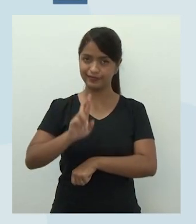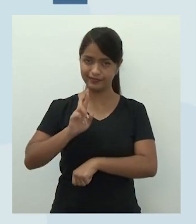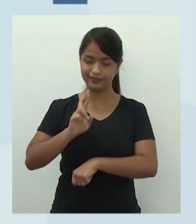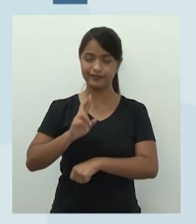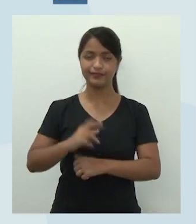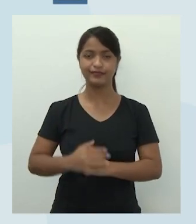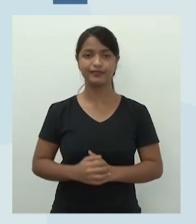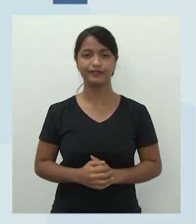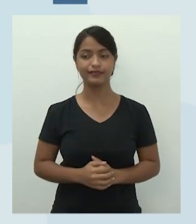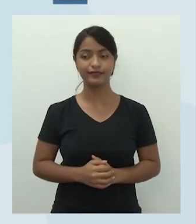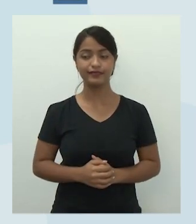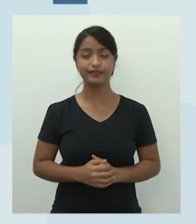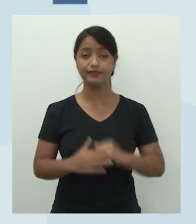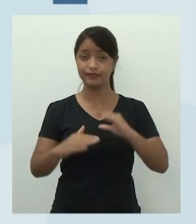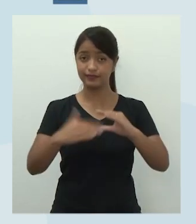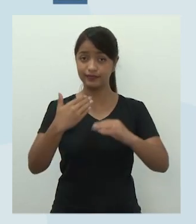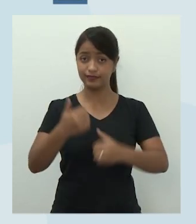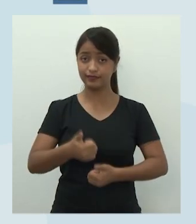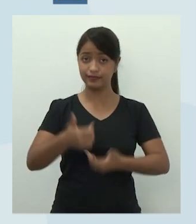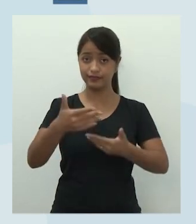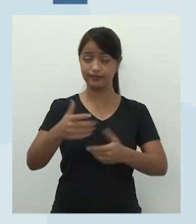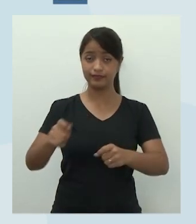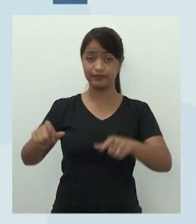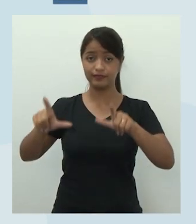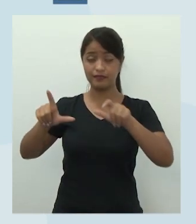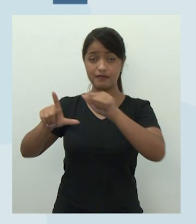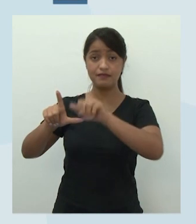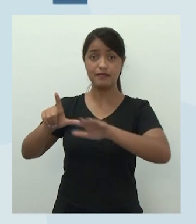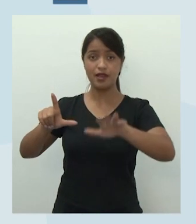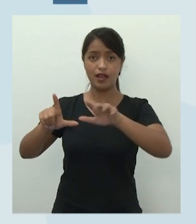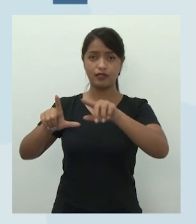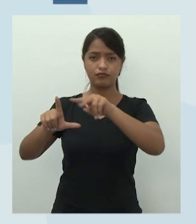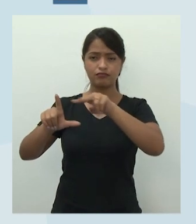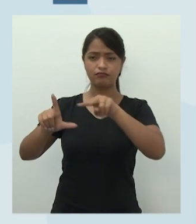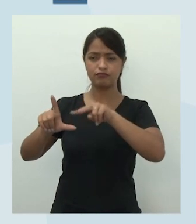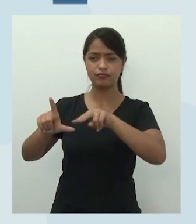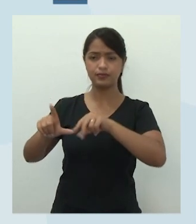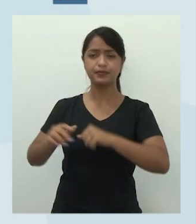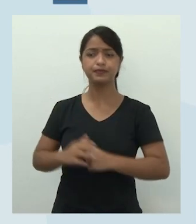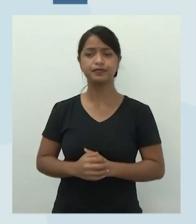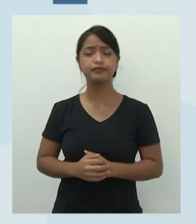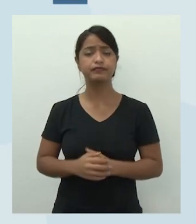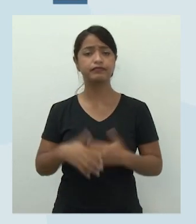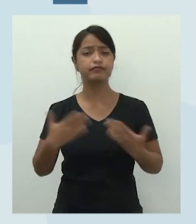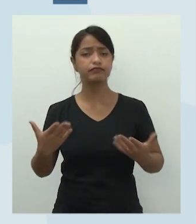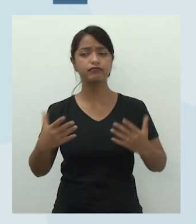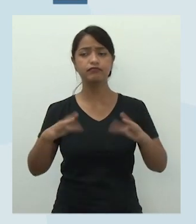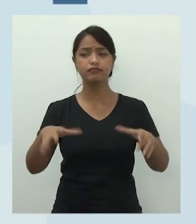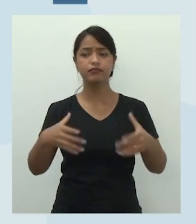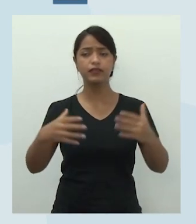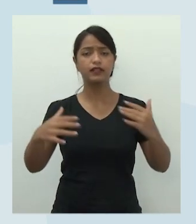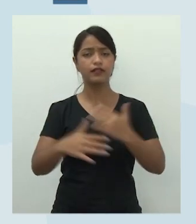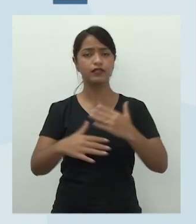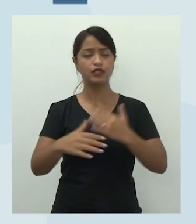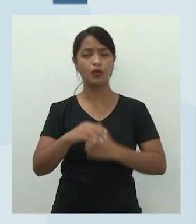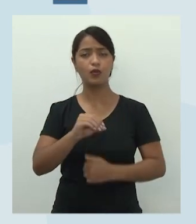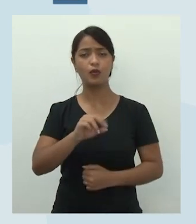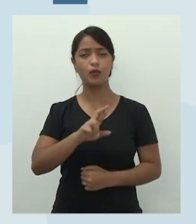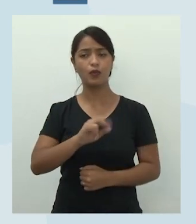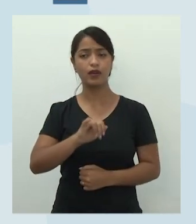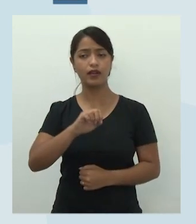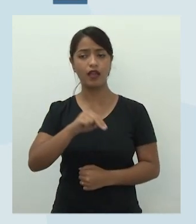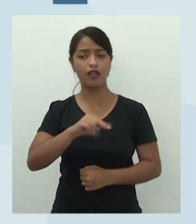a hora da interação pelo chat, leitura de imagem. Qual das civilizações do Oriente Próximo esta